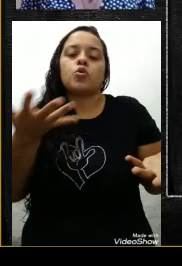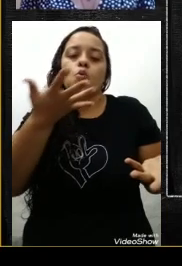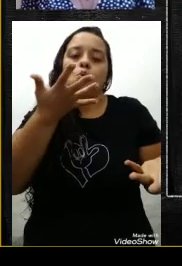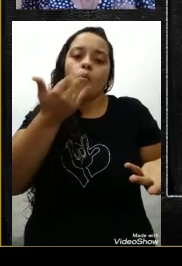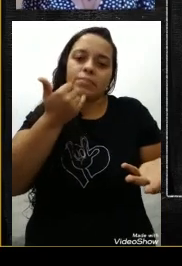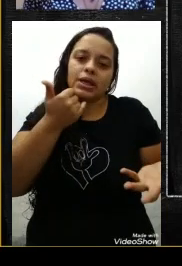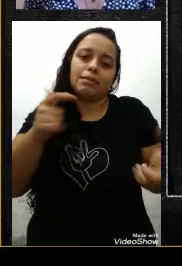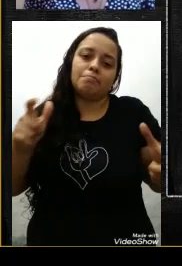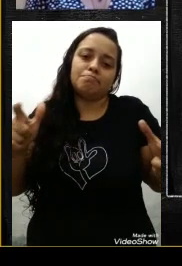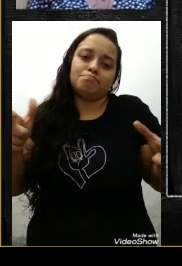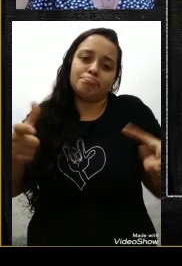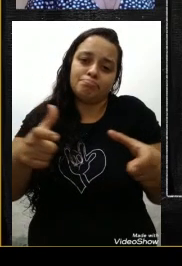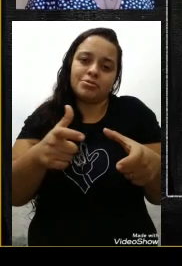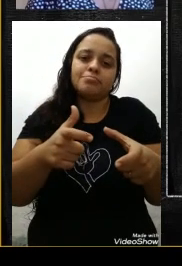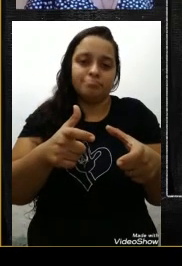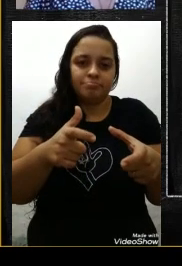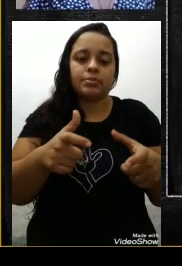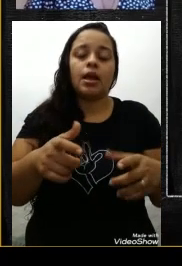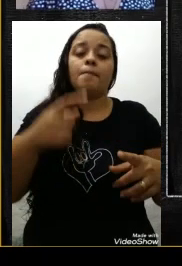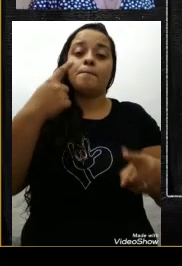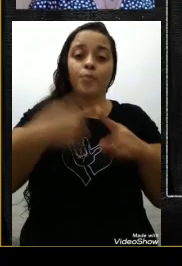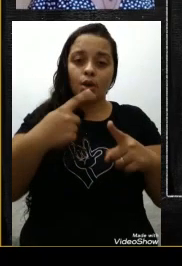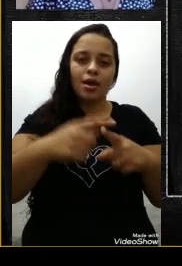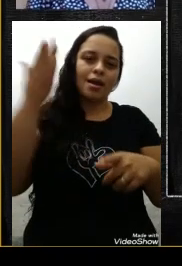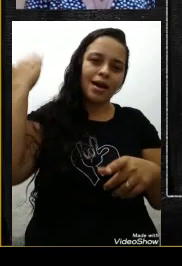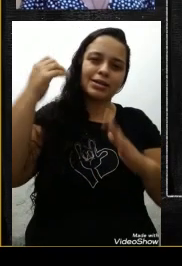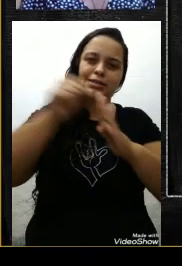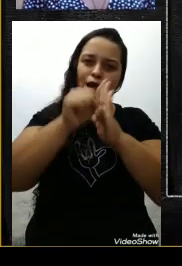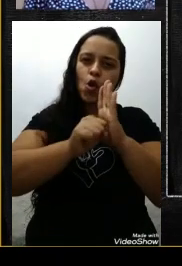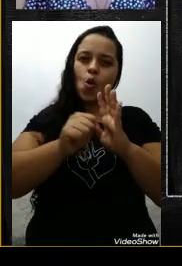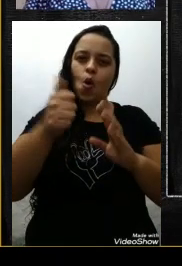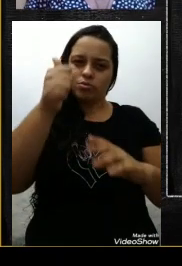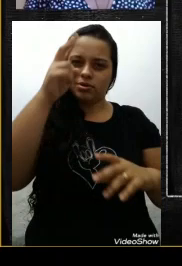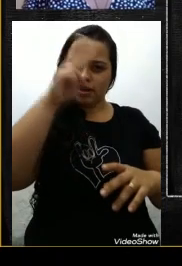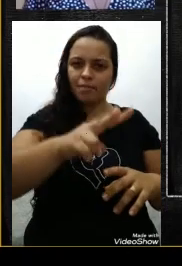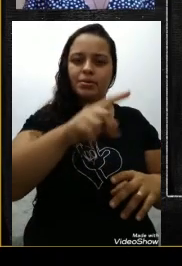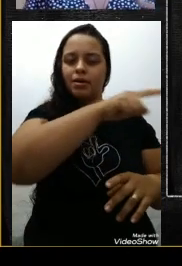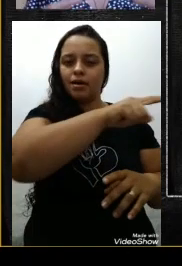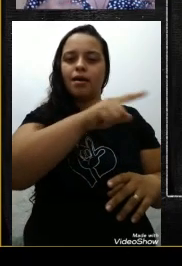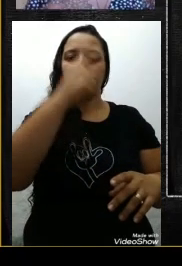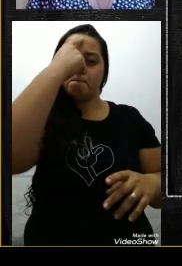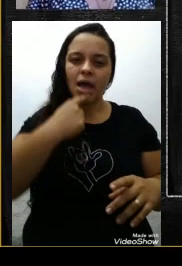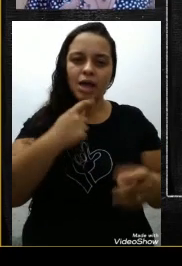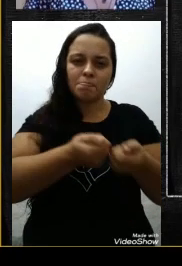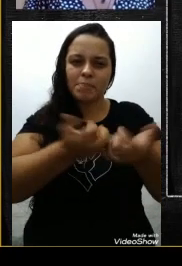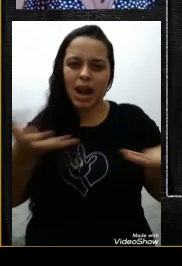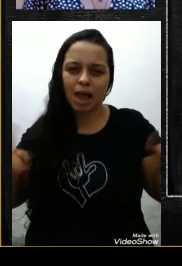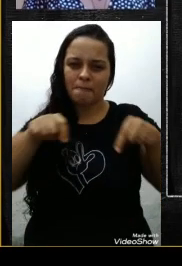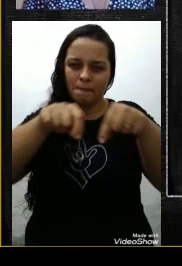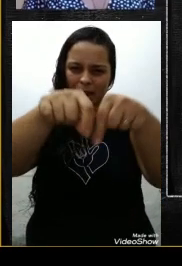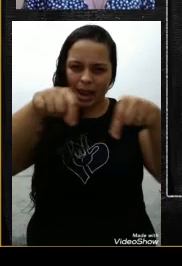seja, aquelas técnicas agrícolas que no século XI ajudaram a ter um excedente